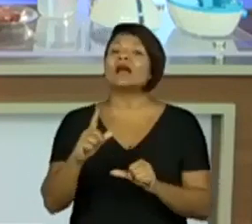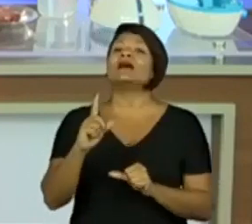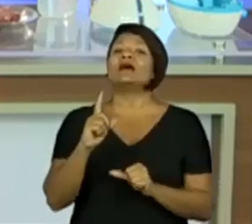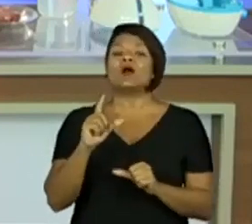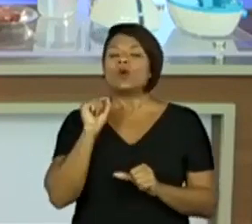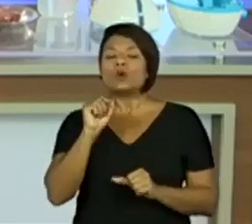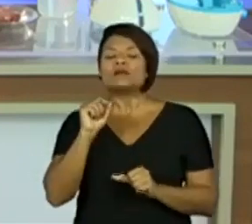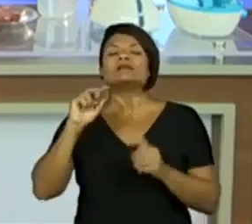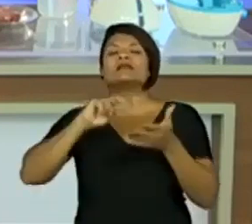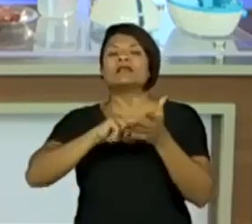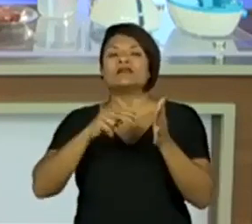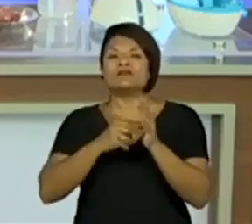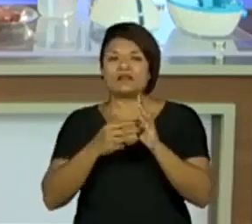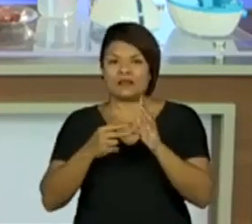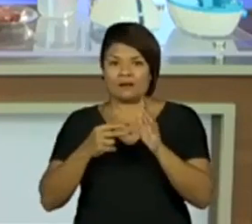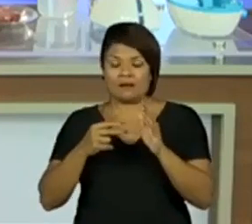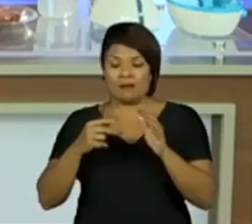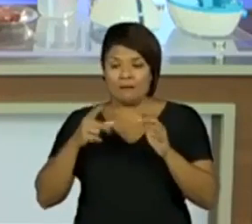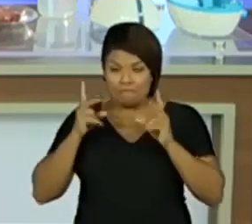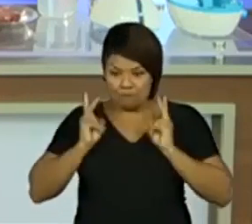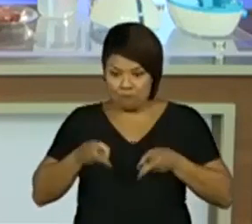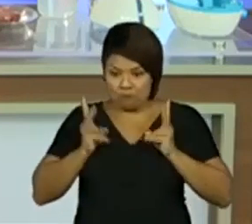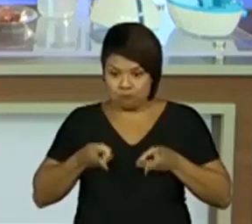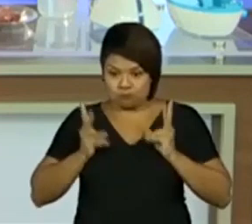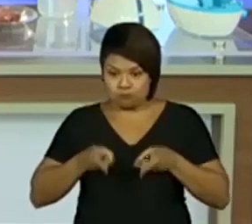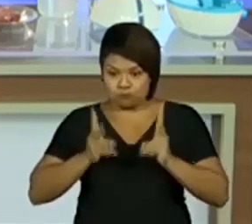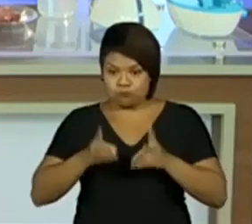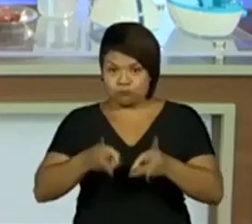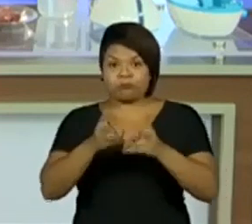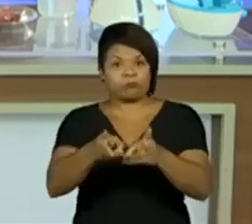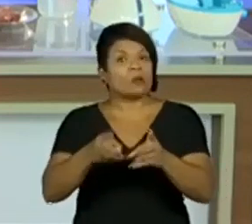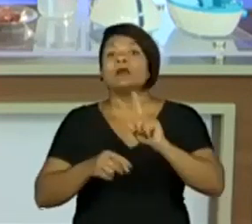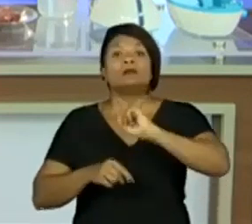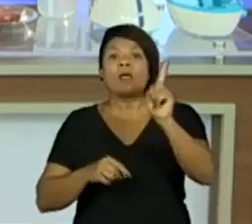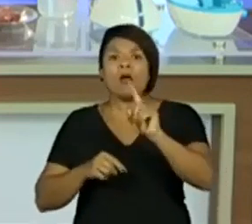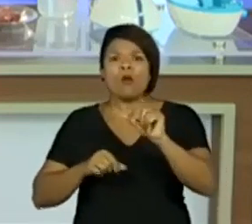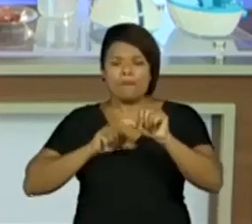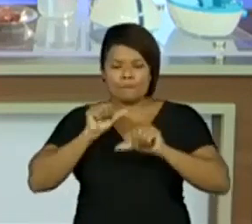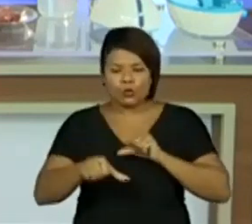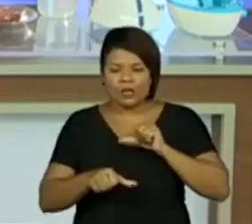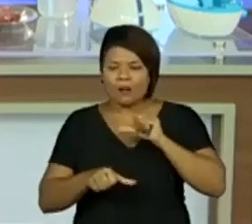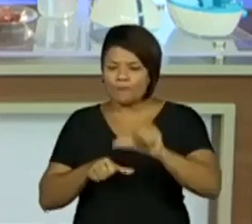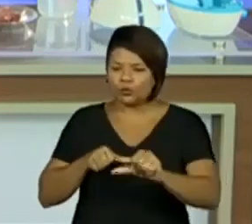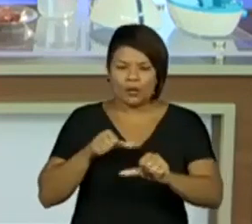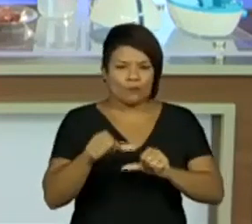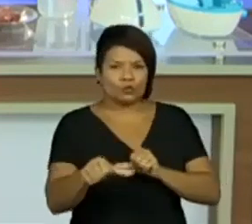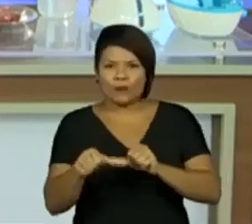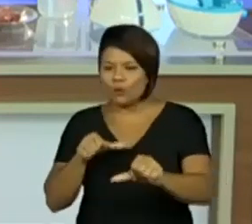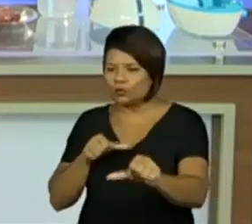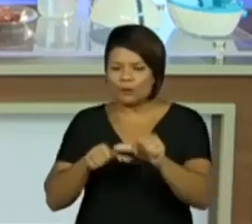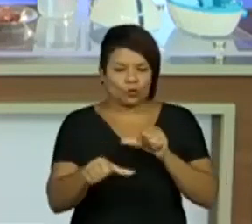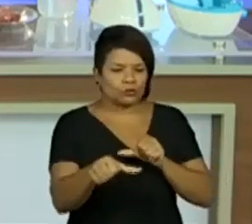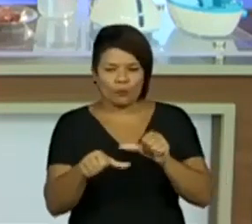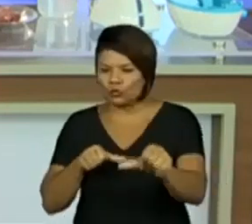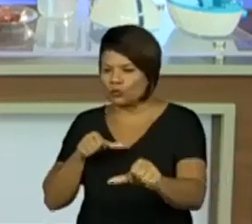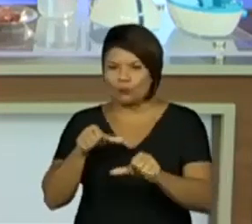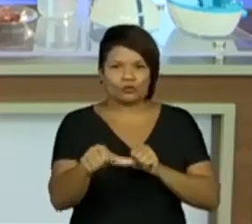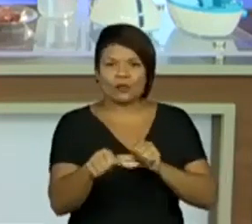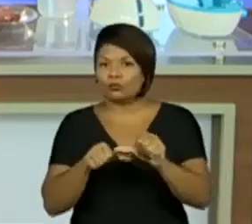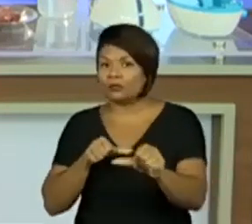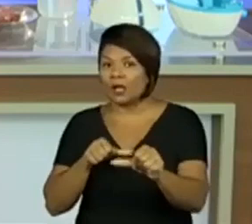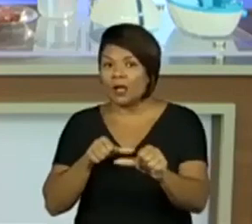mudanças. E quantas mudanças nós estamos enfrentando nesses últimos meses, não é